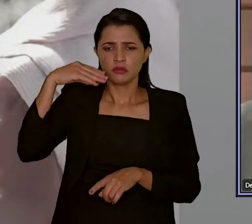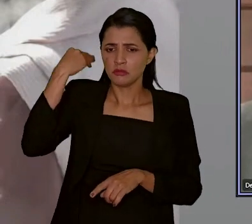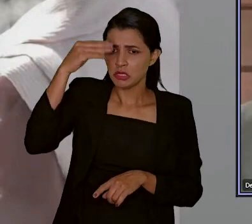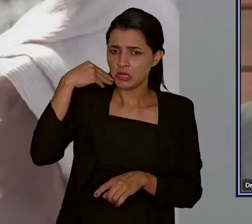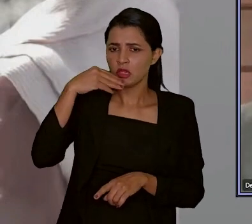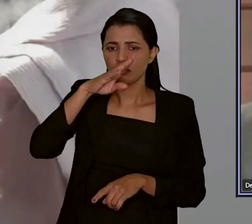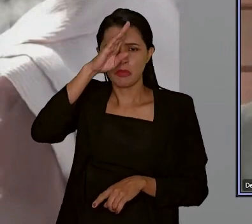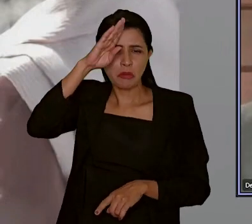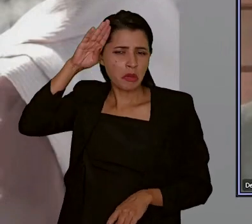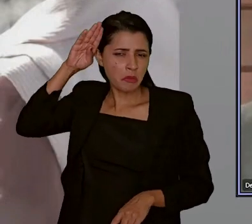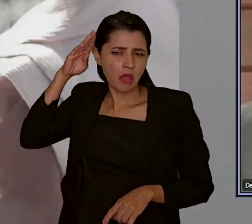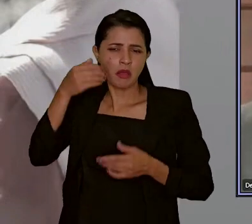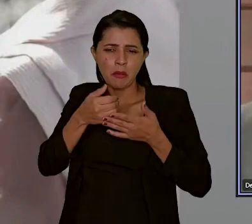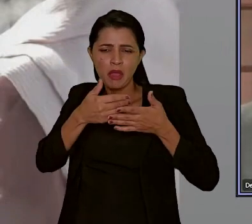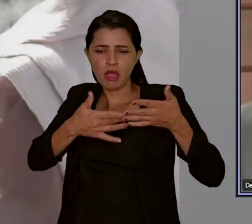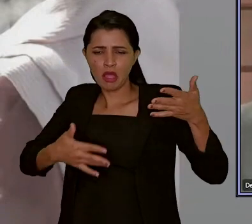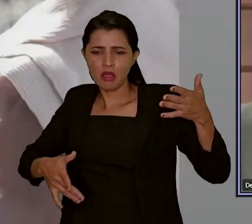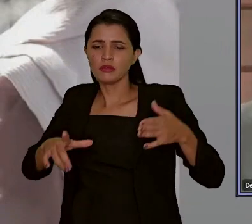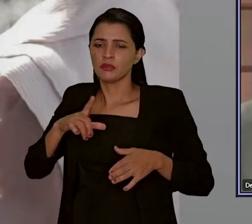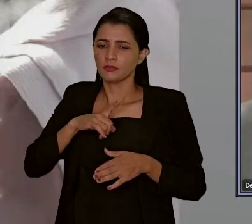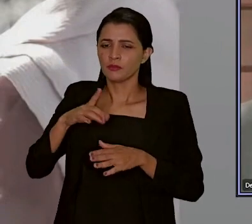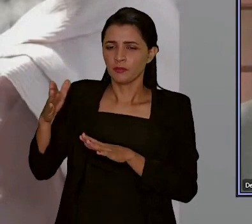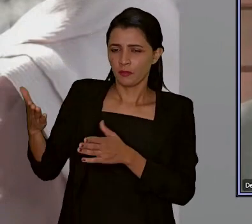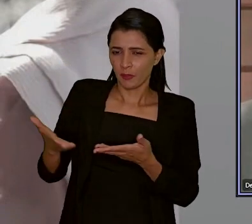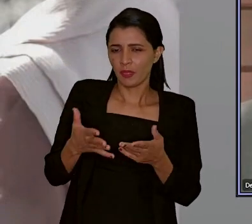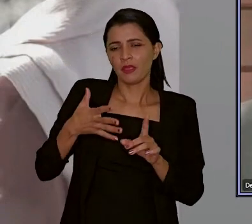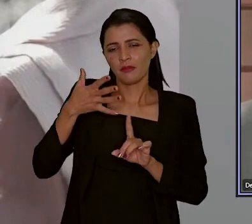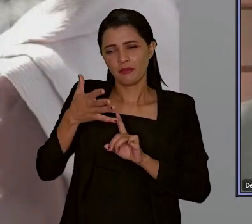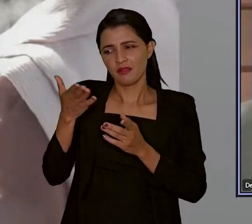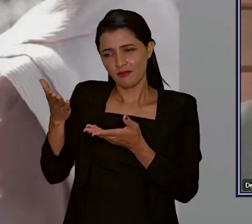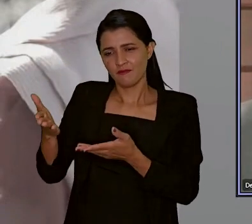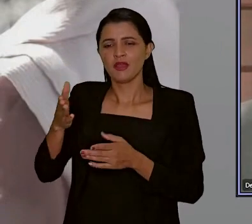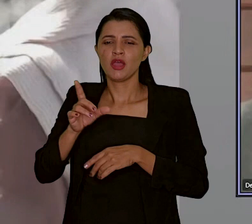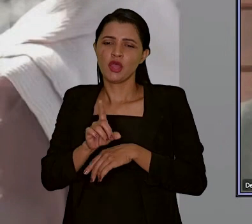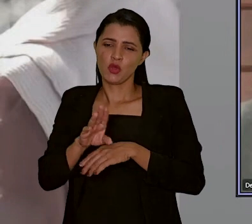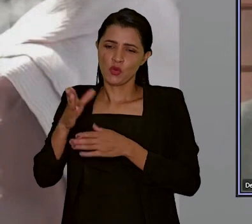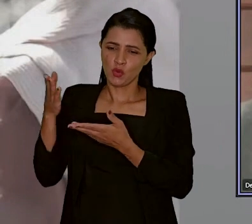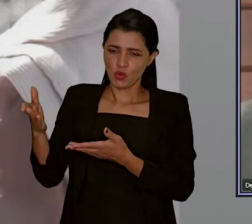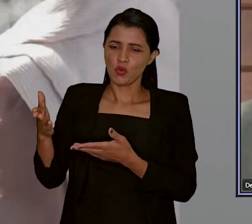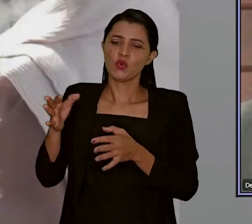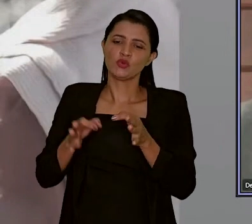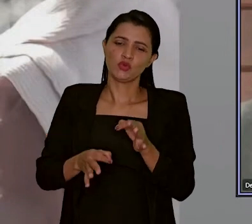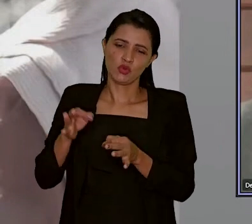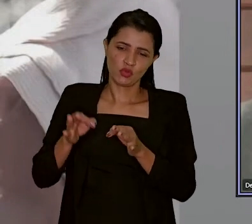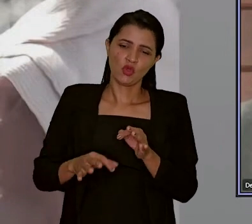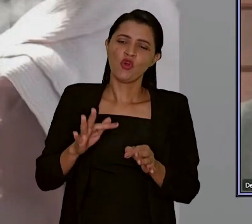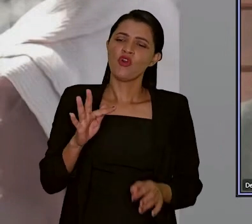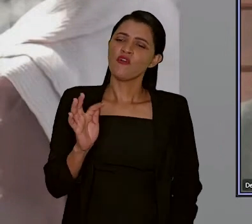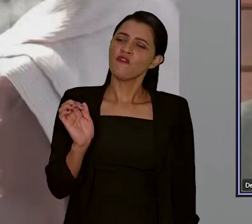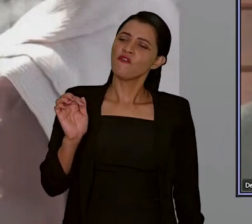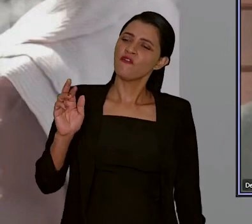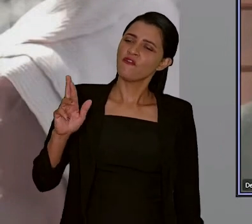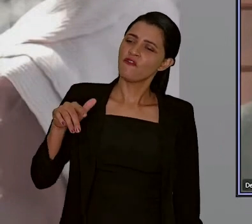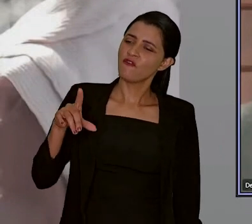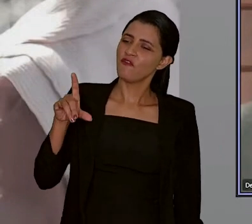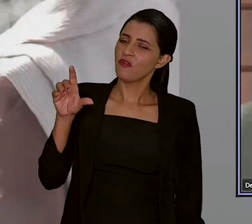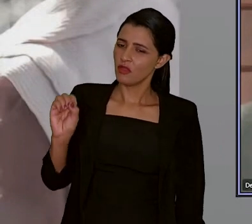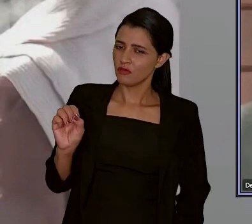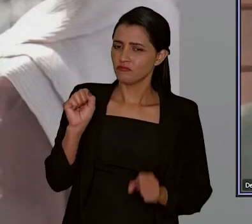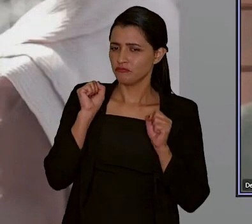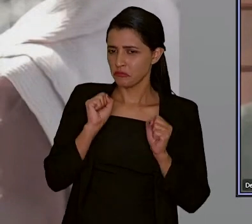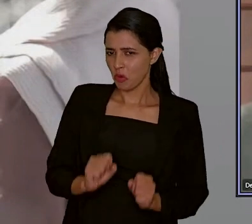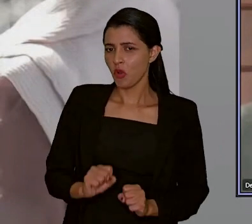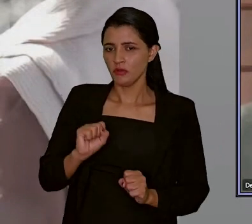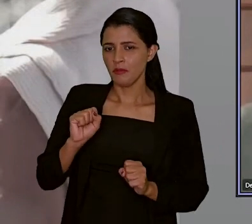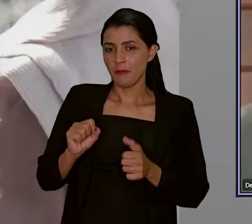palavra ao doutor Fernando Quadros, que poderá, após fazer a sua autodescrição, disporá do prazo